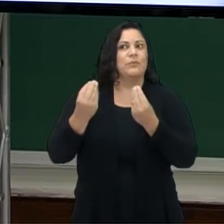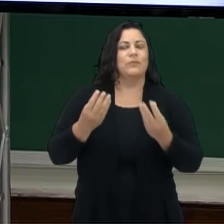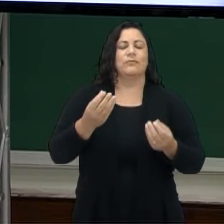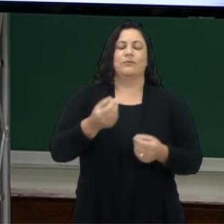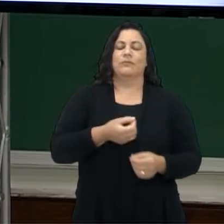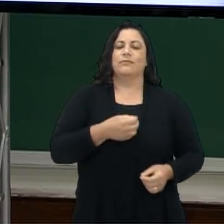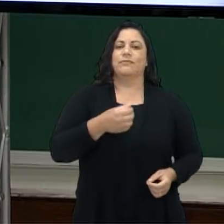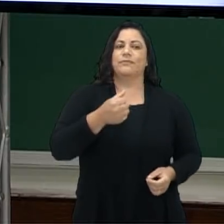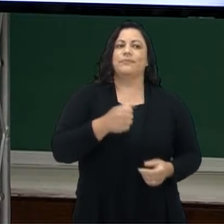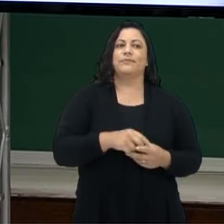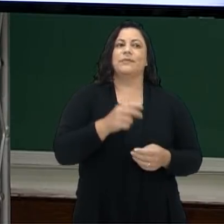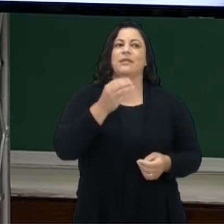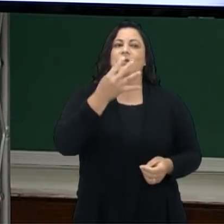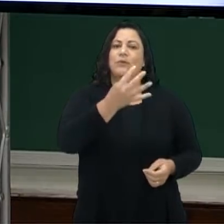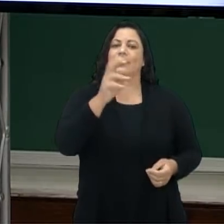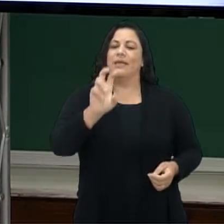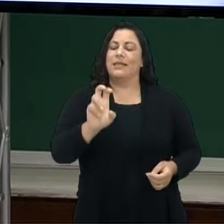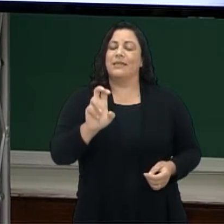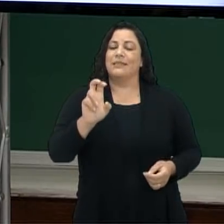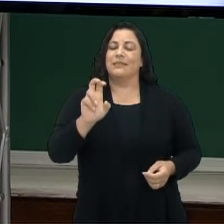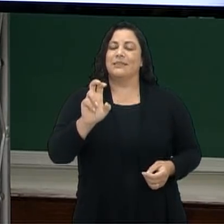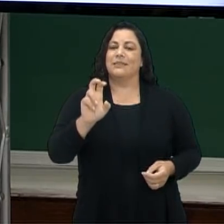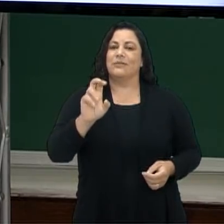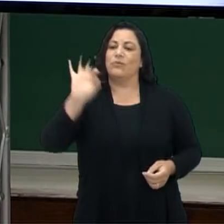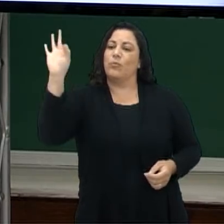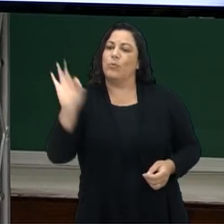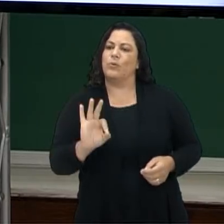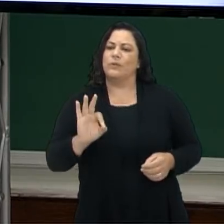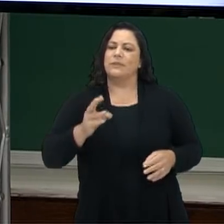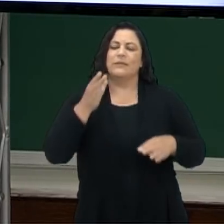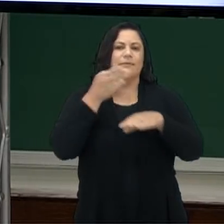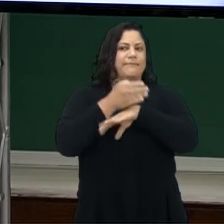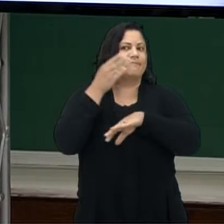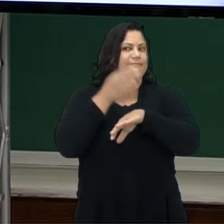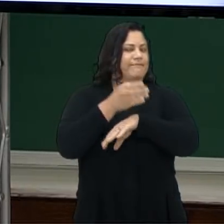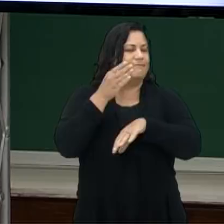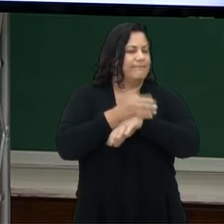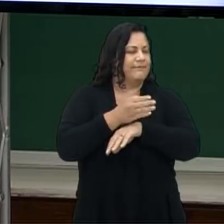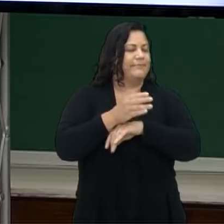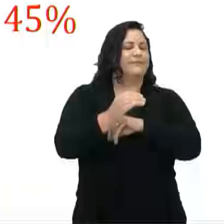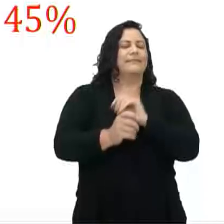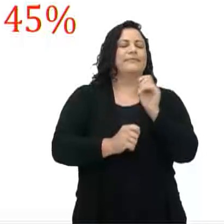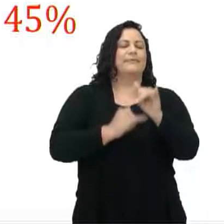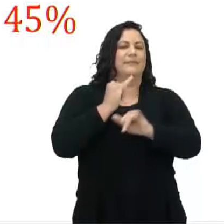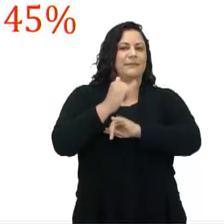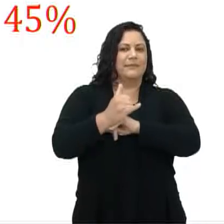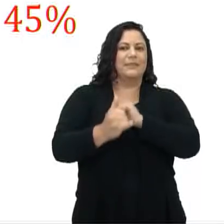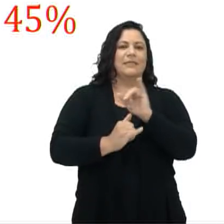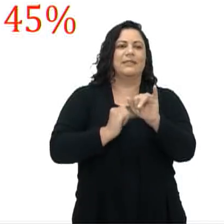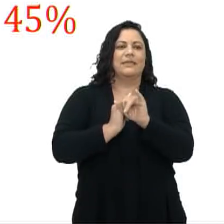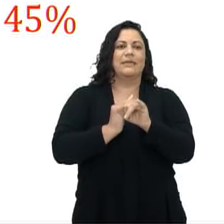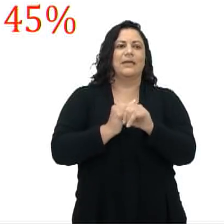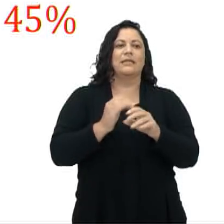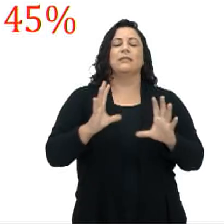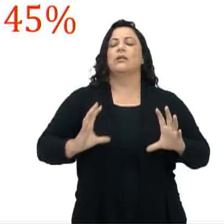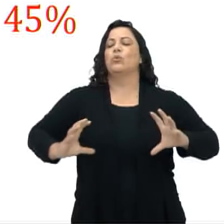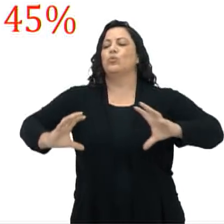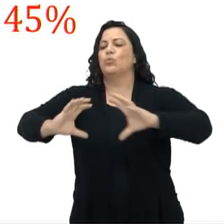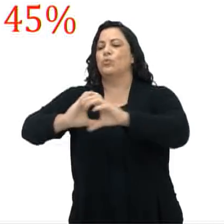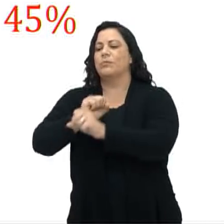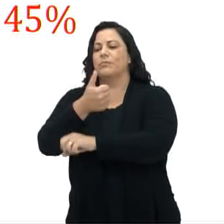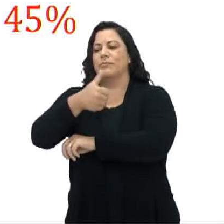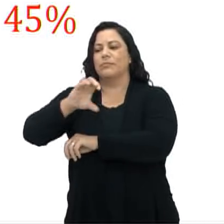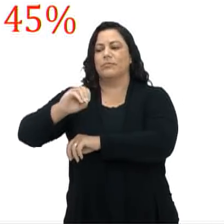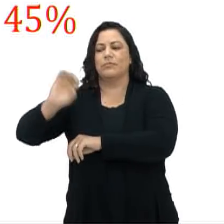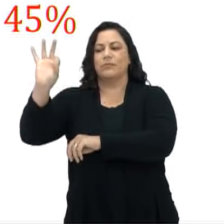45% sempre conectados. Somando aqui os percentuais, nós chegamos em 100% de respostas, beleza? Esse é